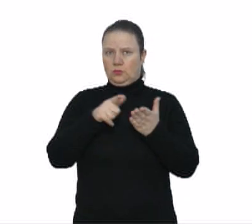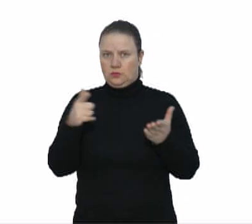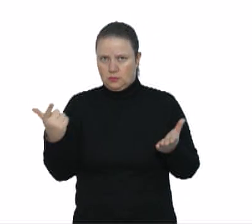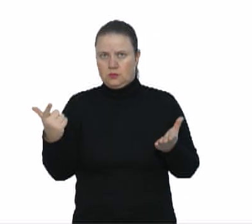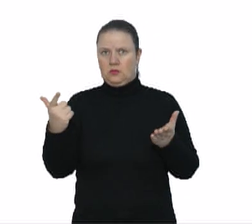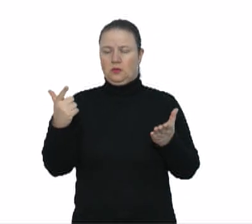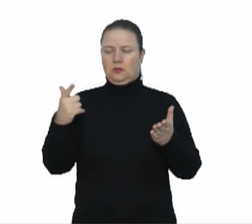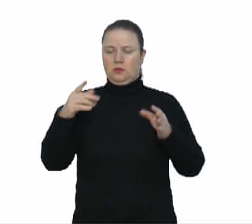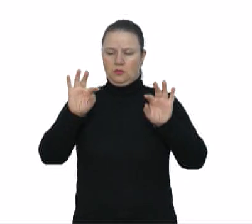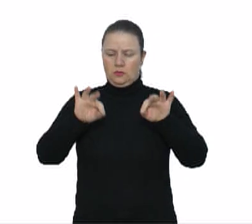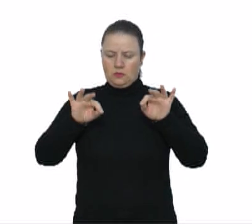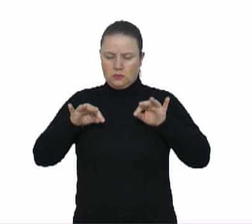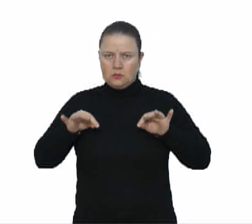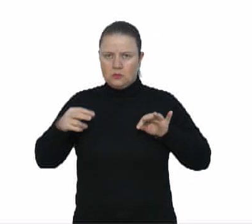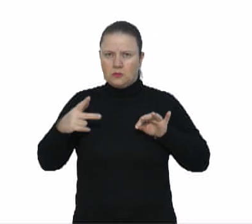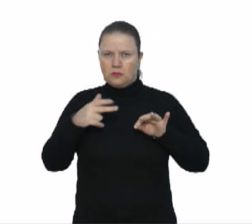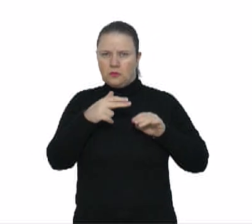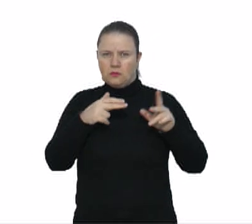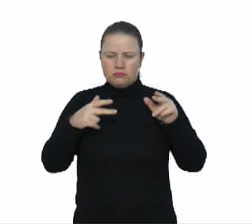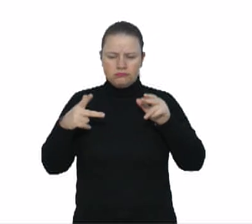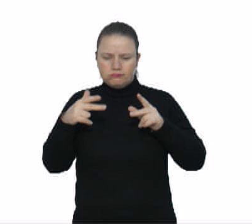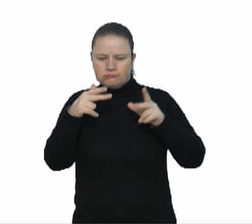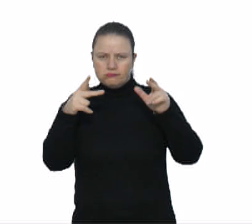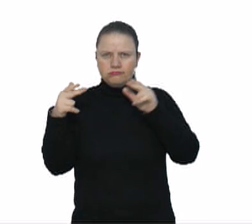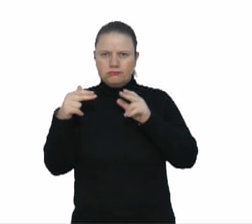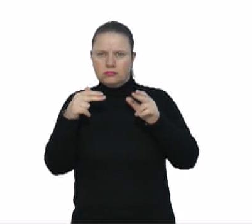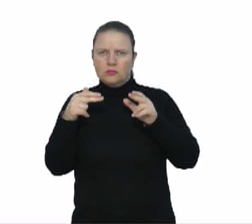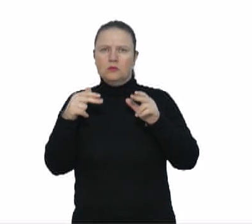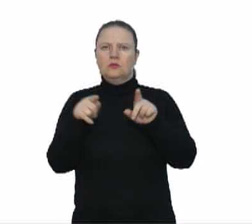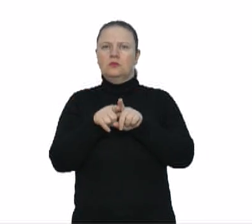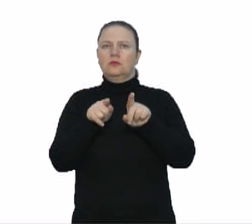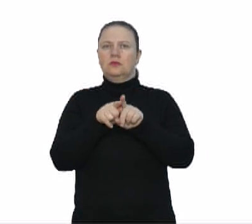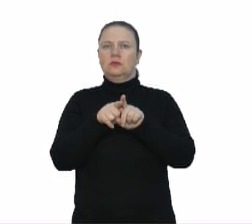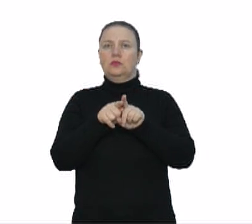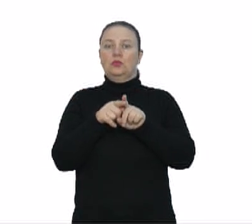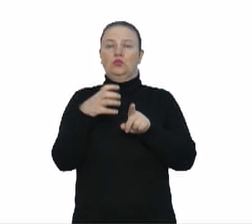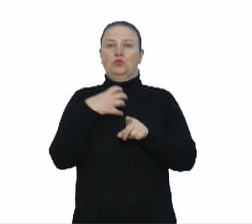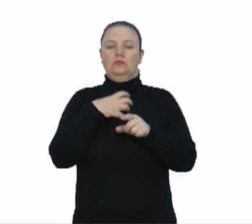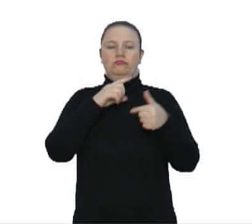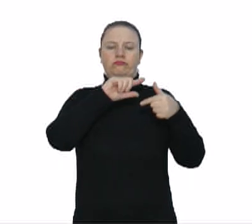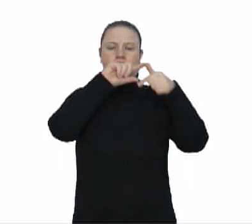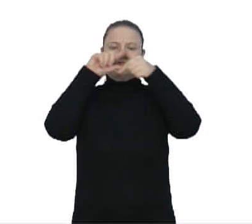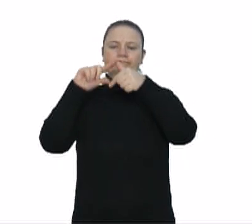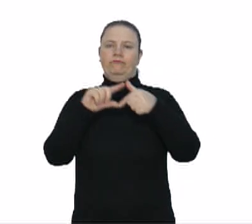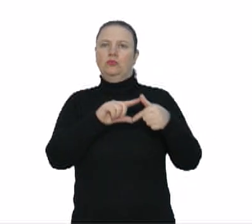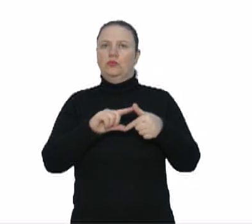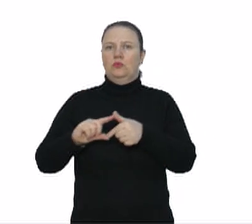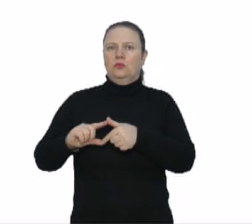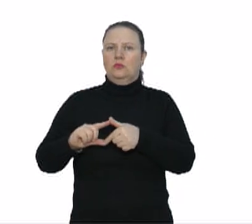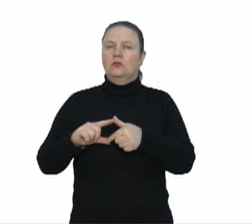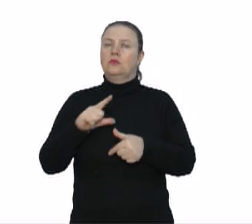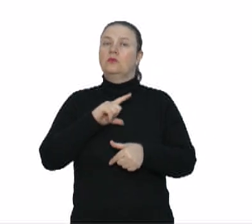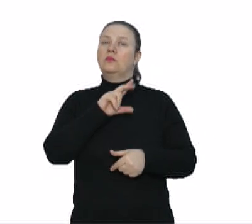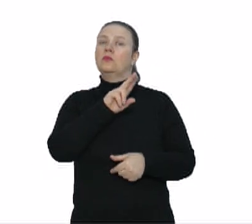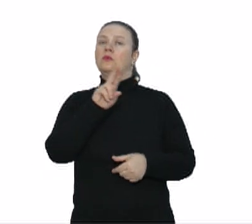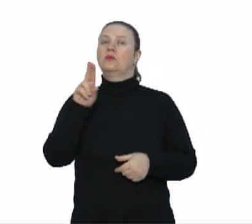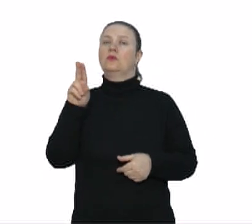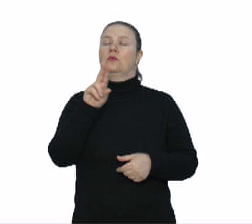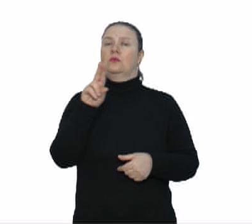de tecido, e todos recortados de forma geométrica, e tem um nome, né?